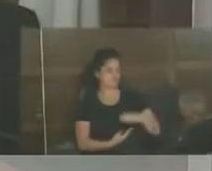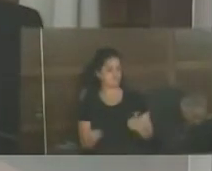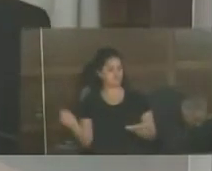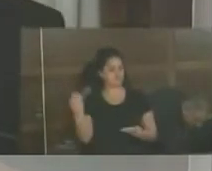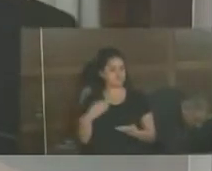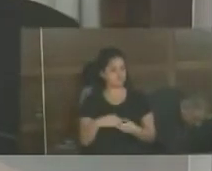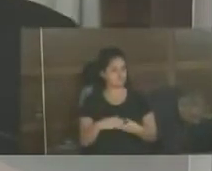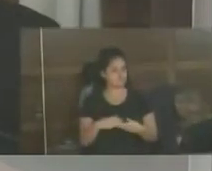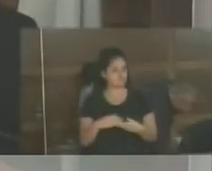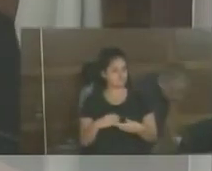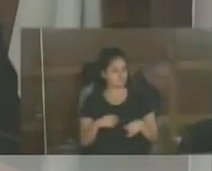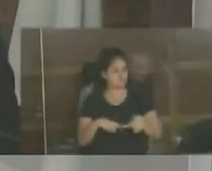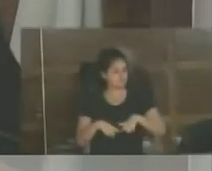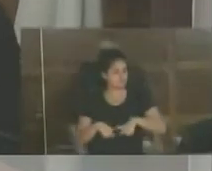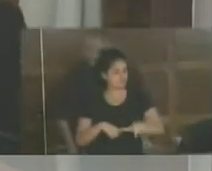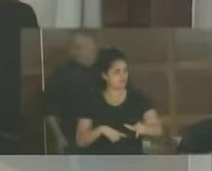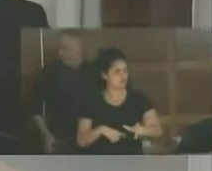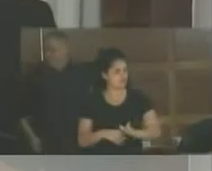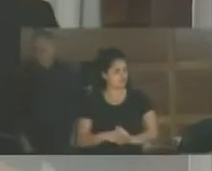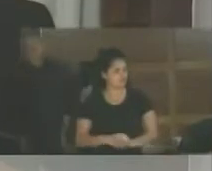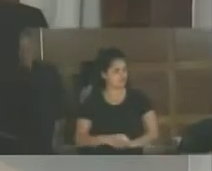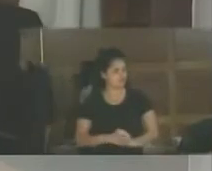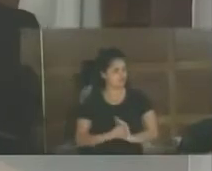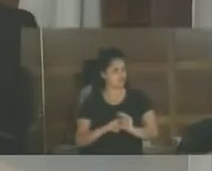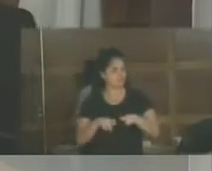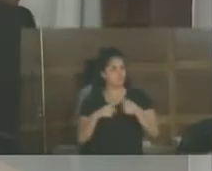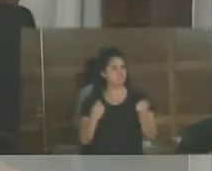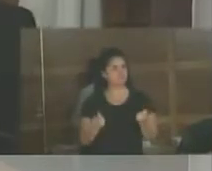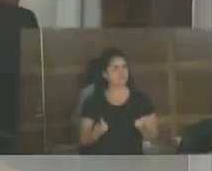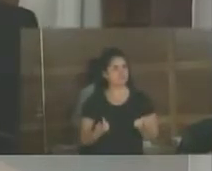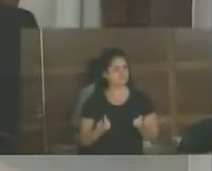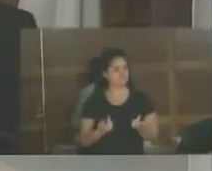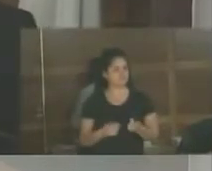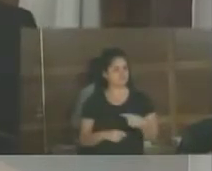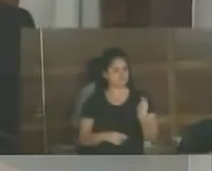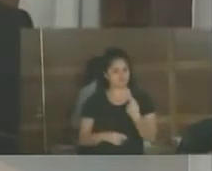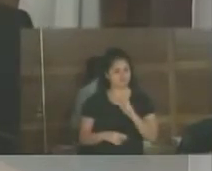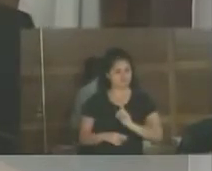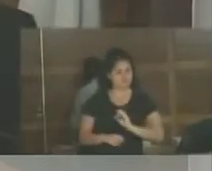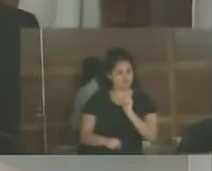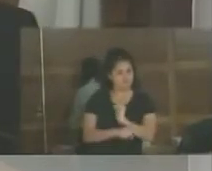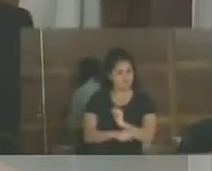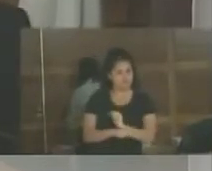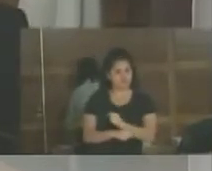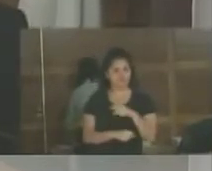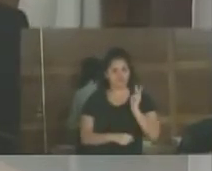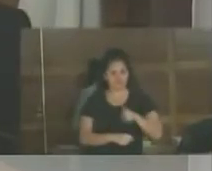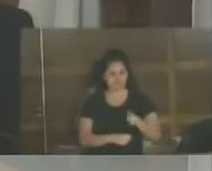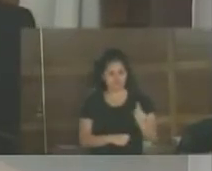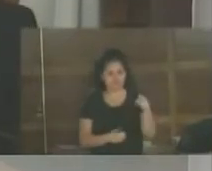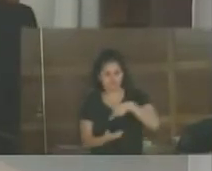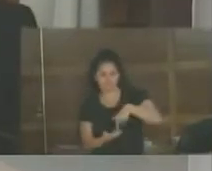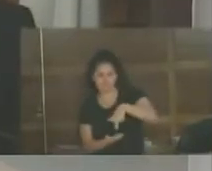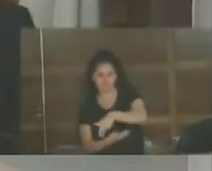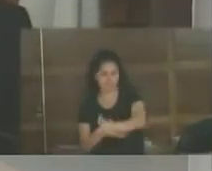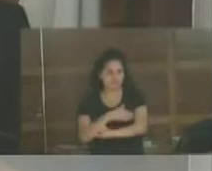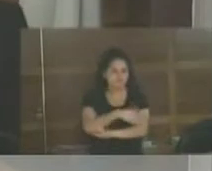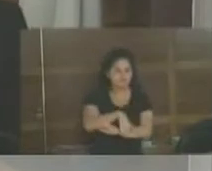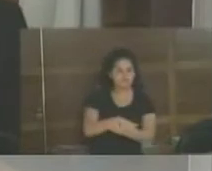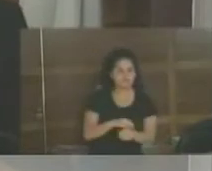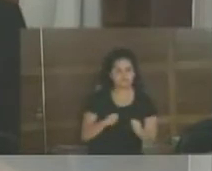para os trabalhos, mas esse recesso nós não paramos, continuamos na rua fazendo o que é de nossa obrigação, que